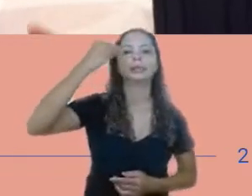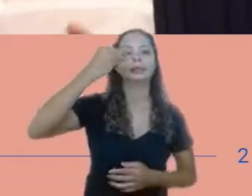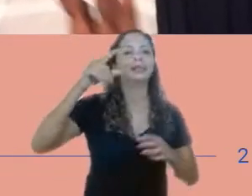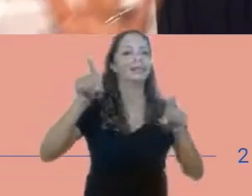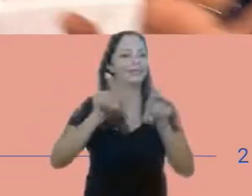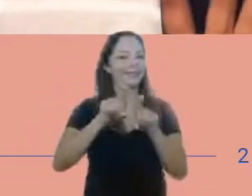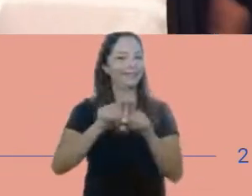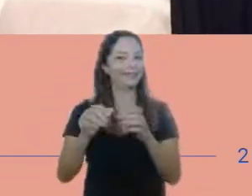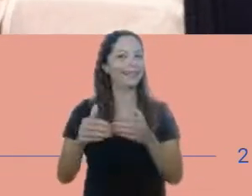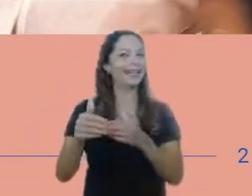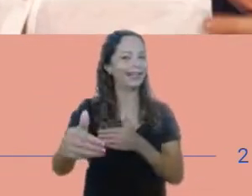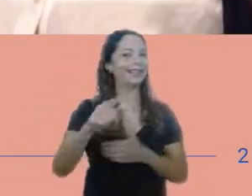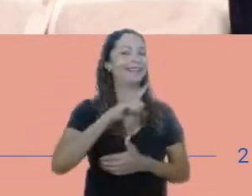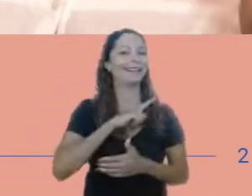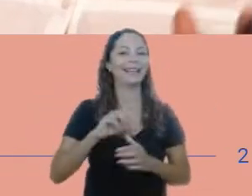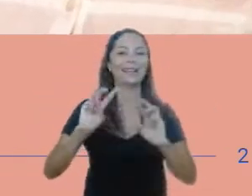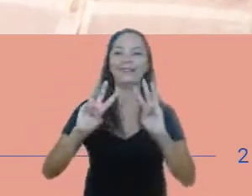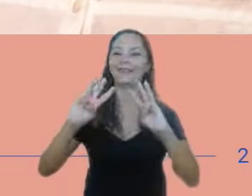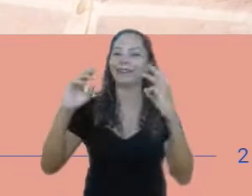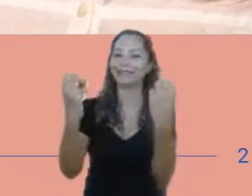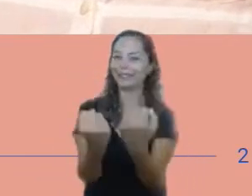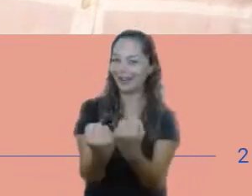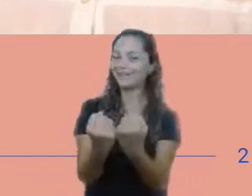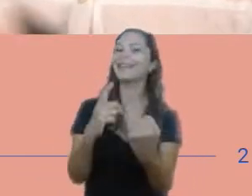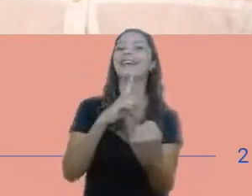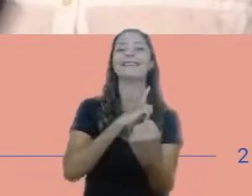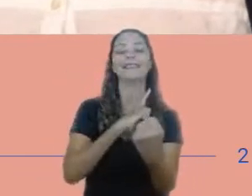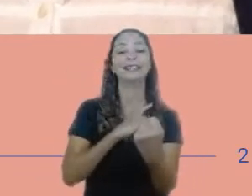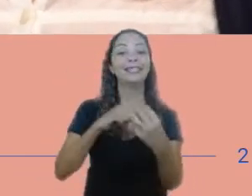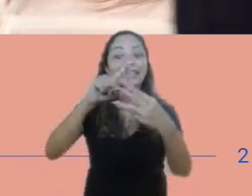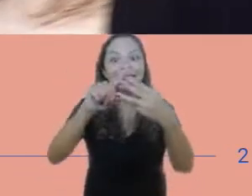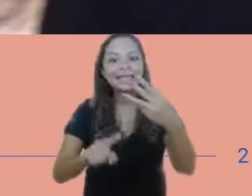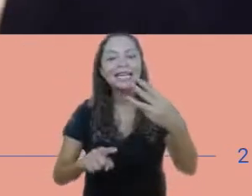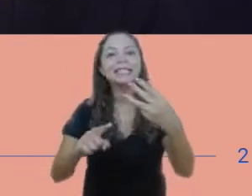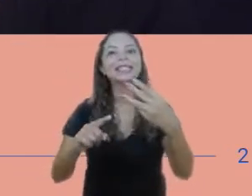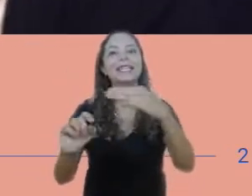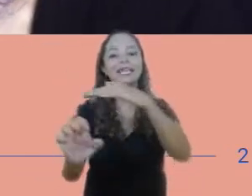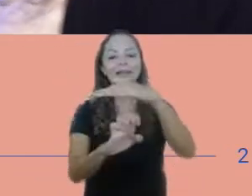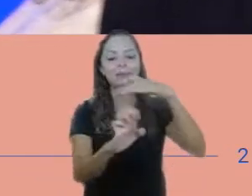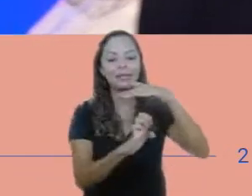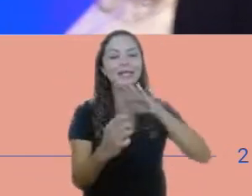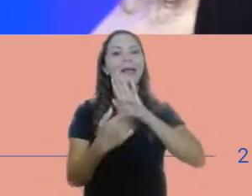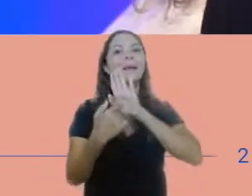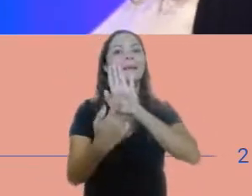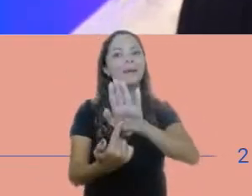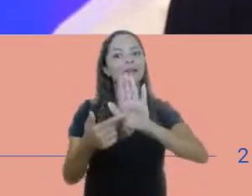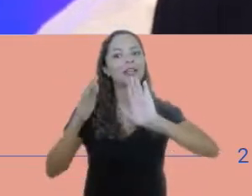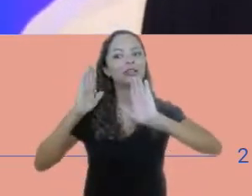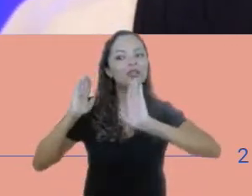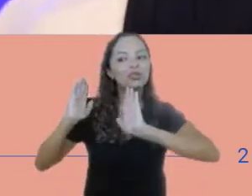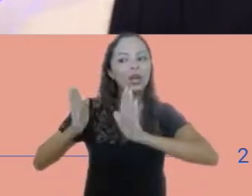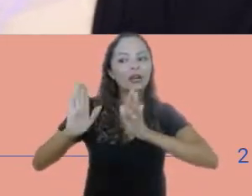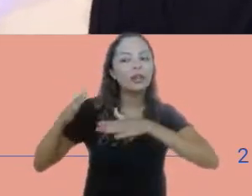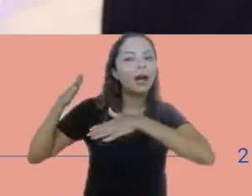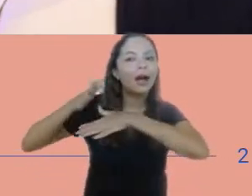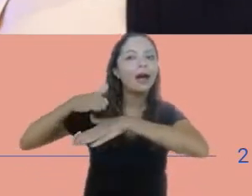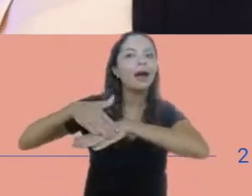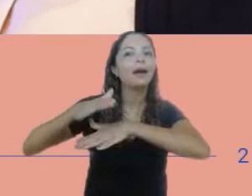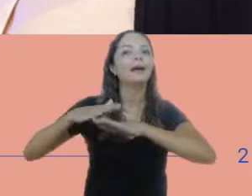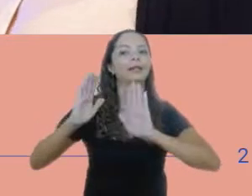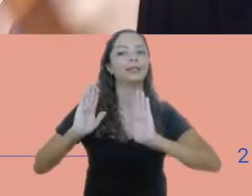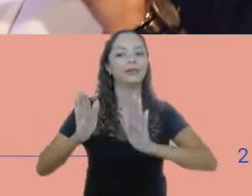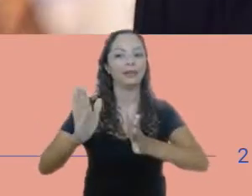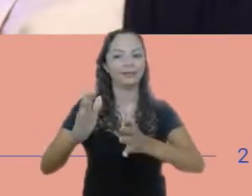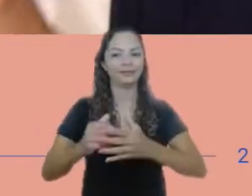teremos Três empresas incríveis aí para compartilhar com vocês o que ela já estão fazendo então eu gosto de trazer esse